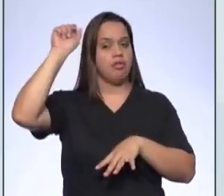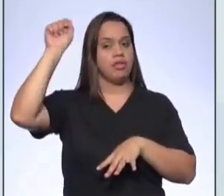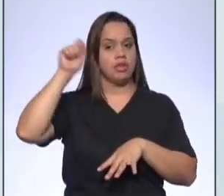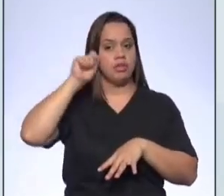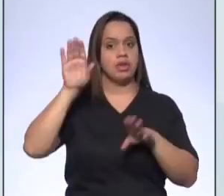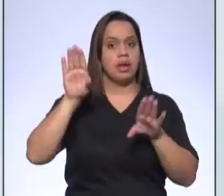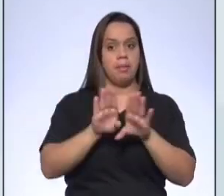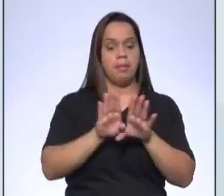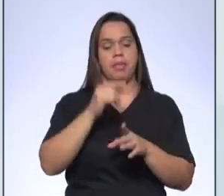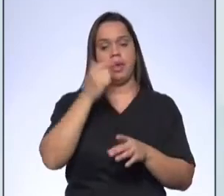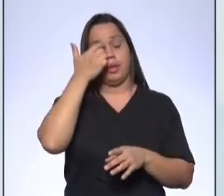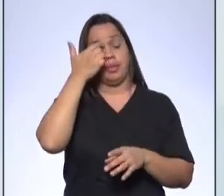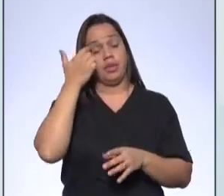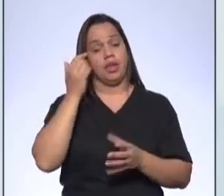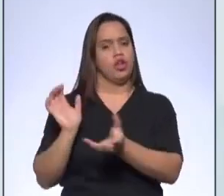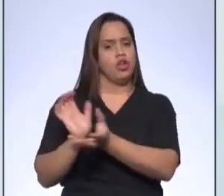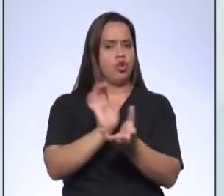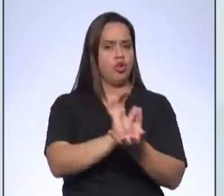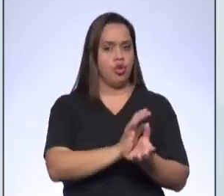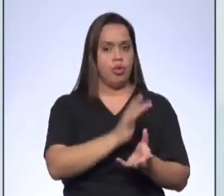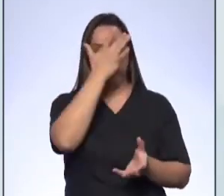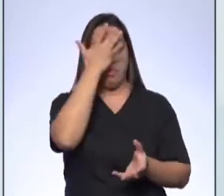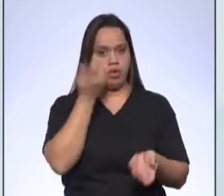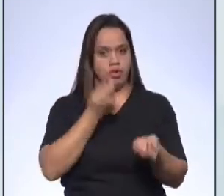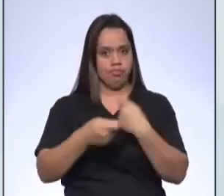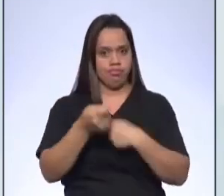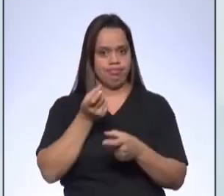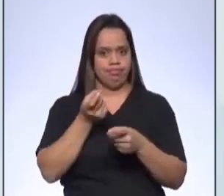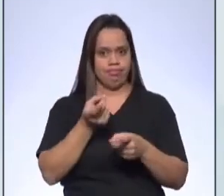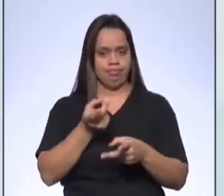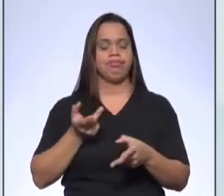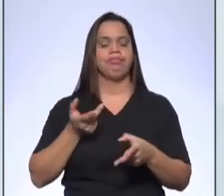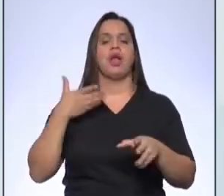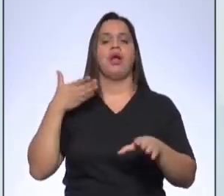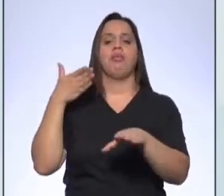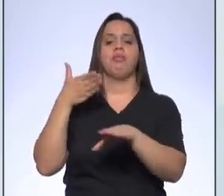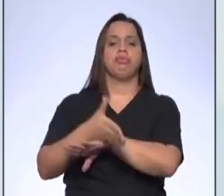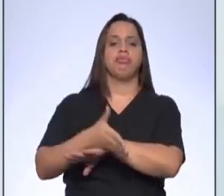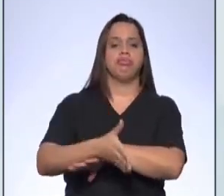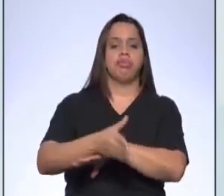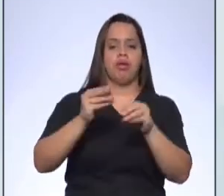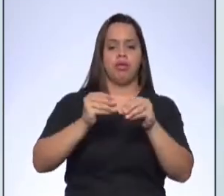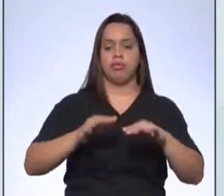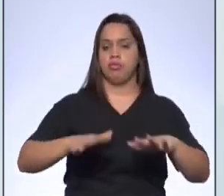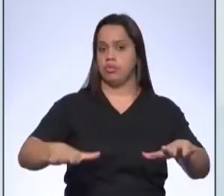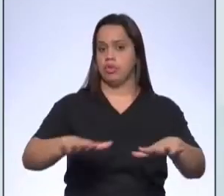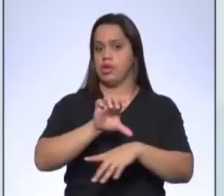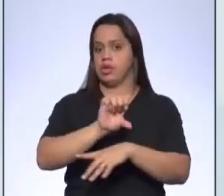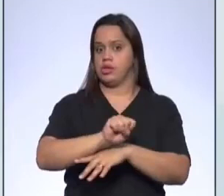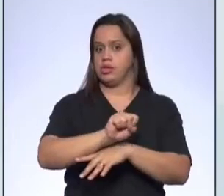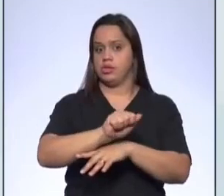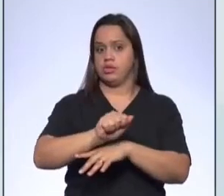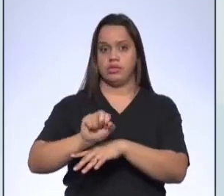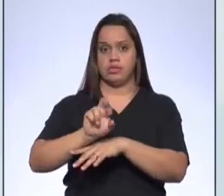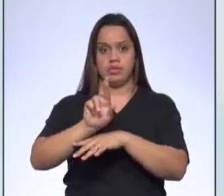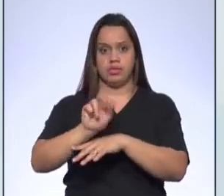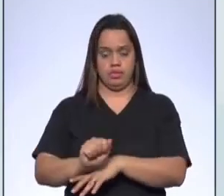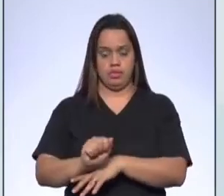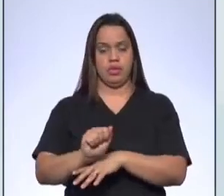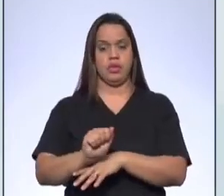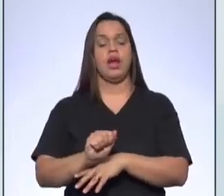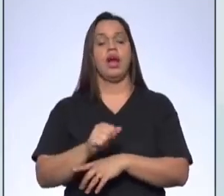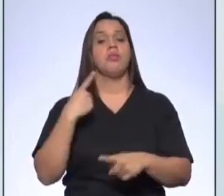de comerciantes cruzavam o continente africano pelo deserto do Saara, a fim de levar